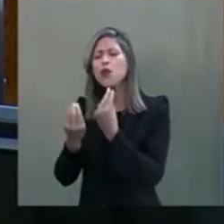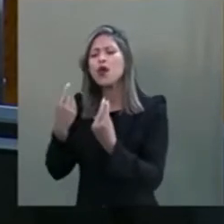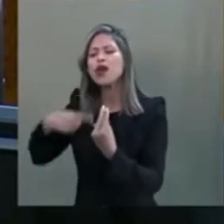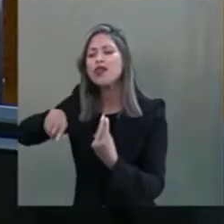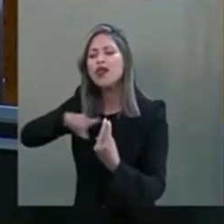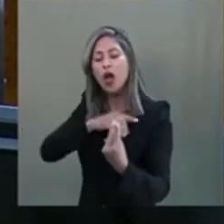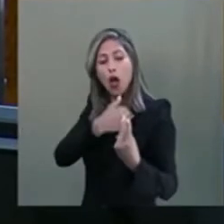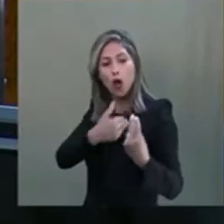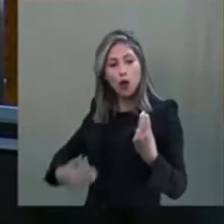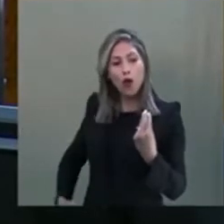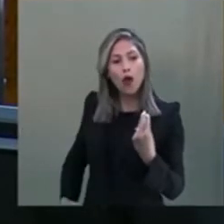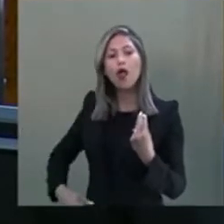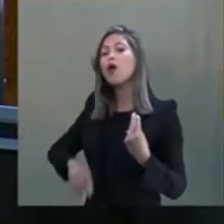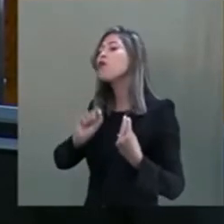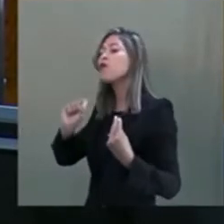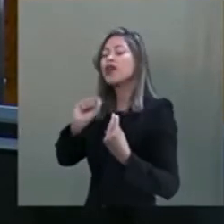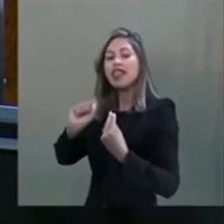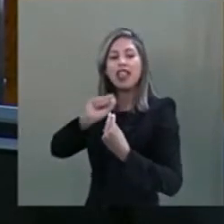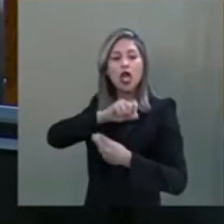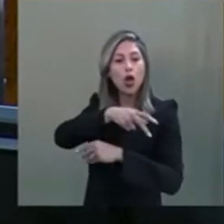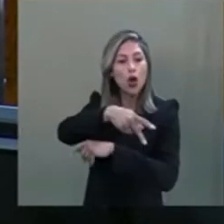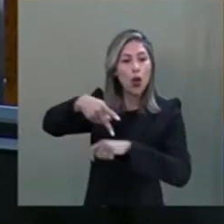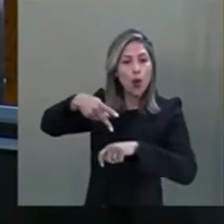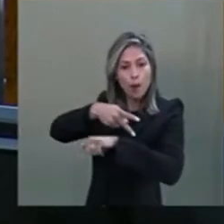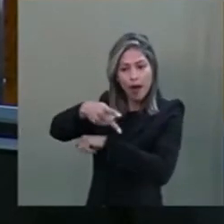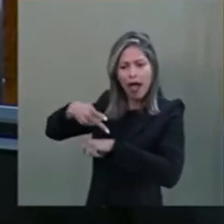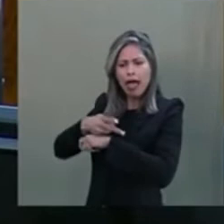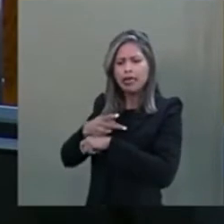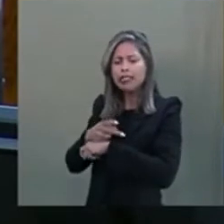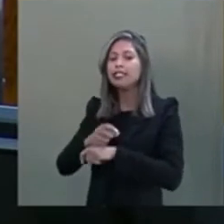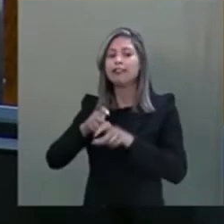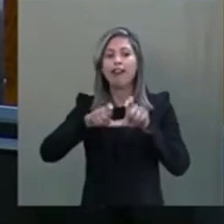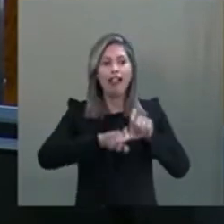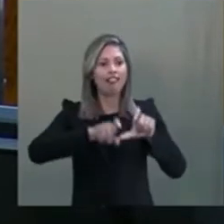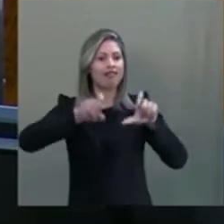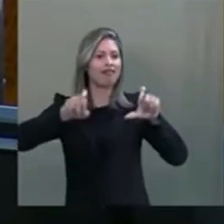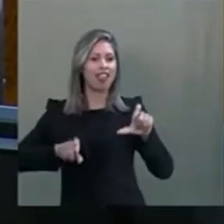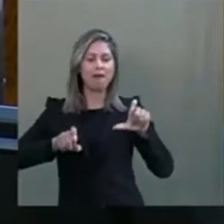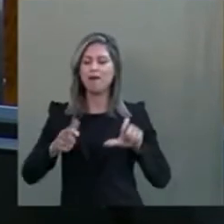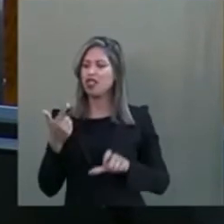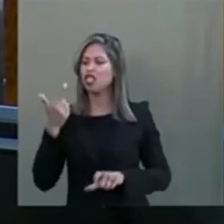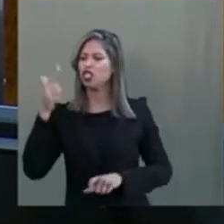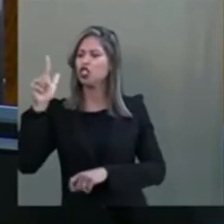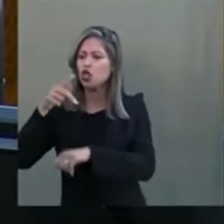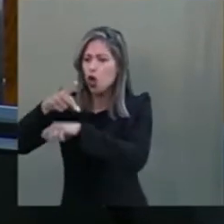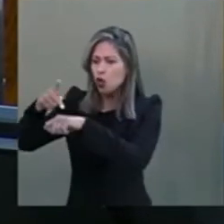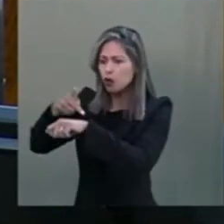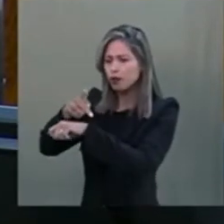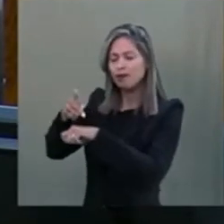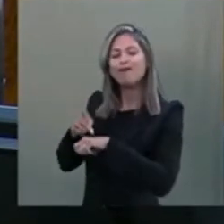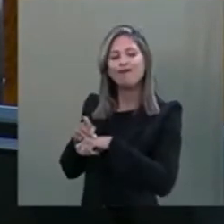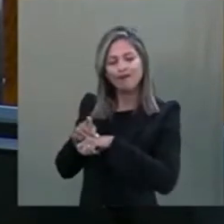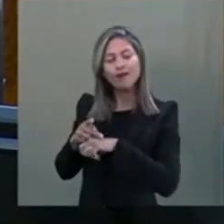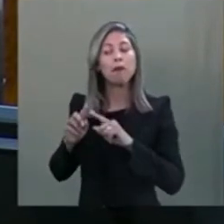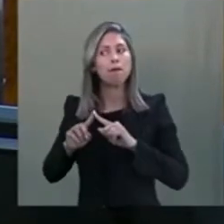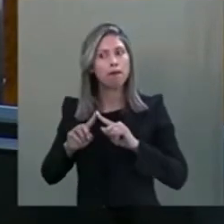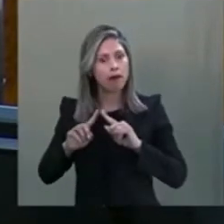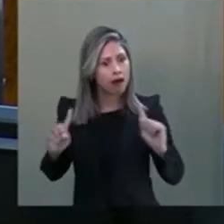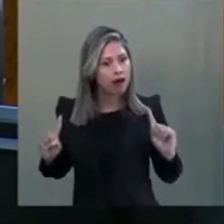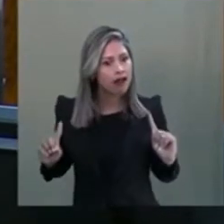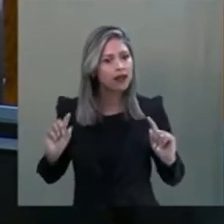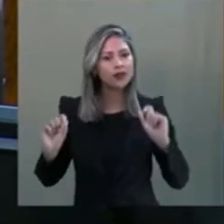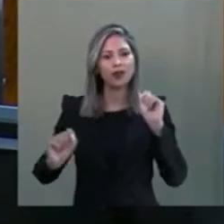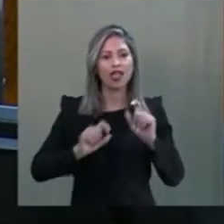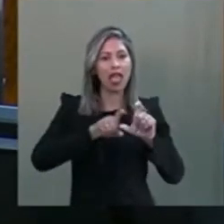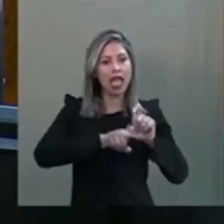país de modo autônomo, sem interferência externa. Mas a independência não é o ponto